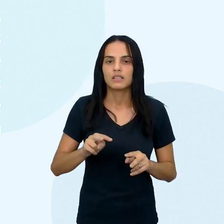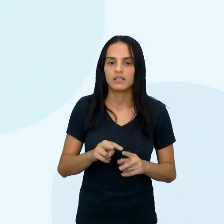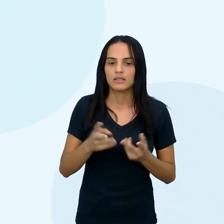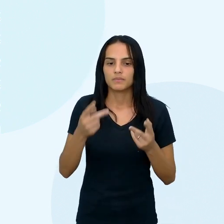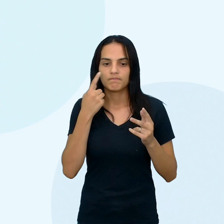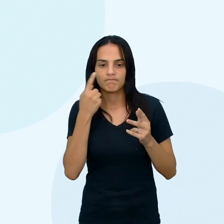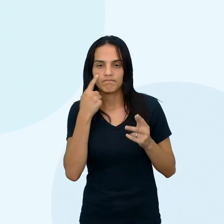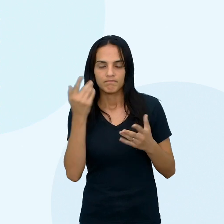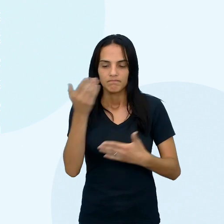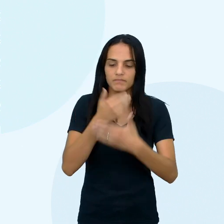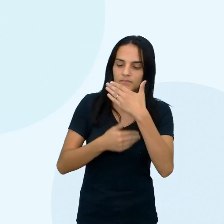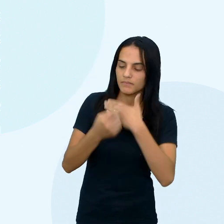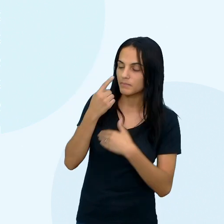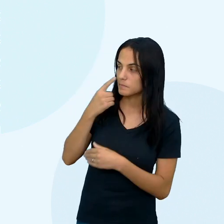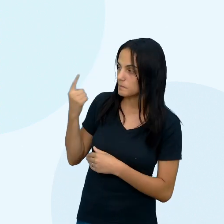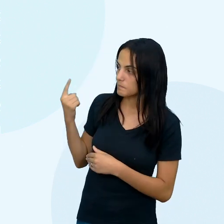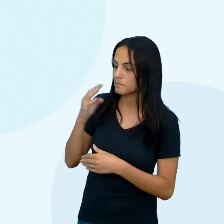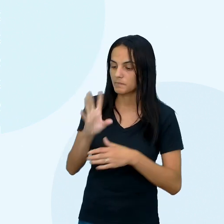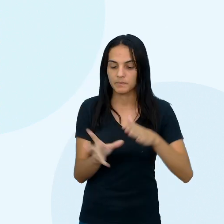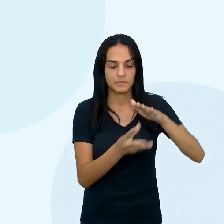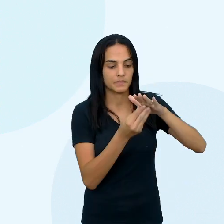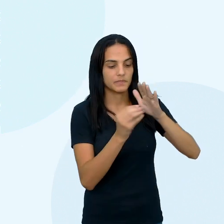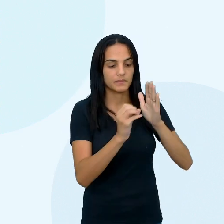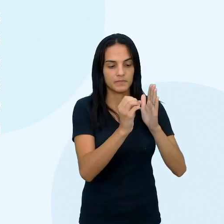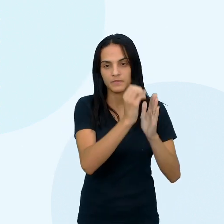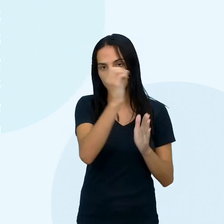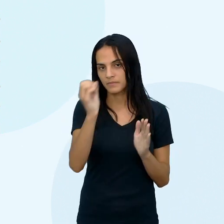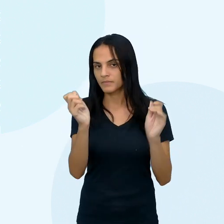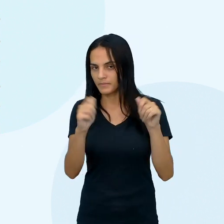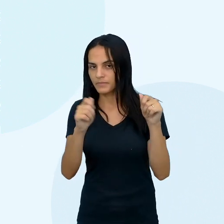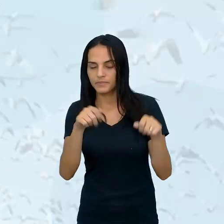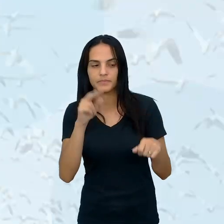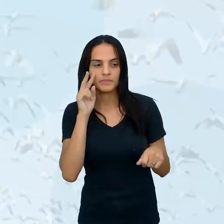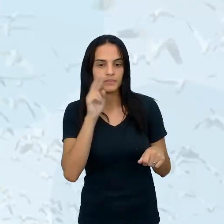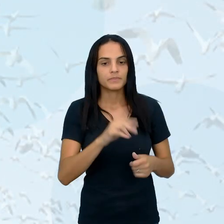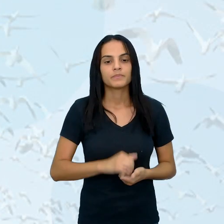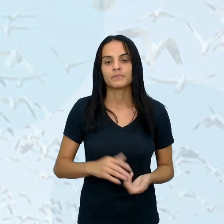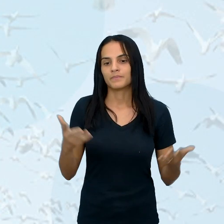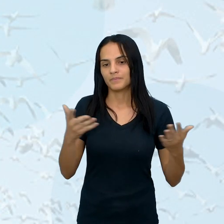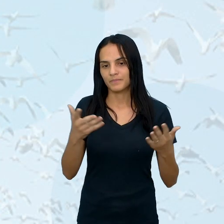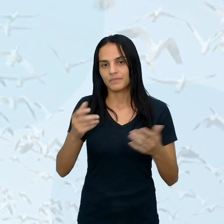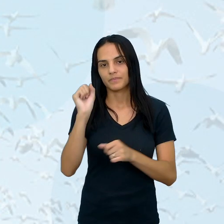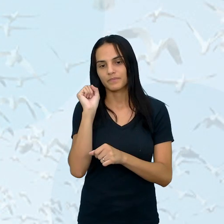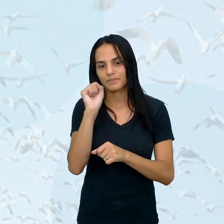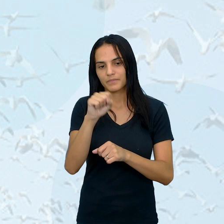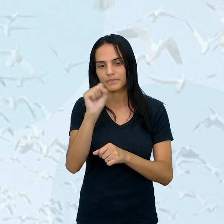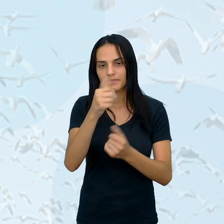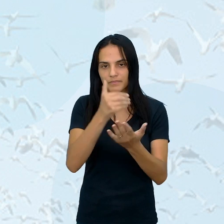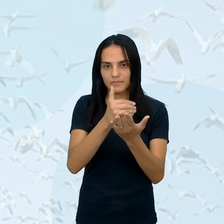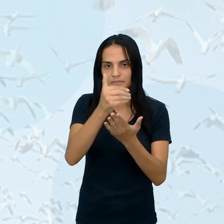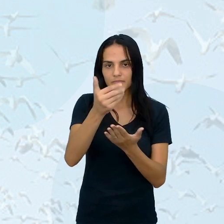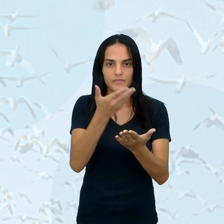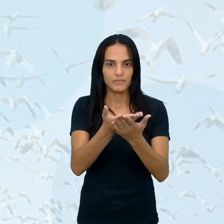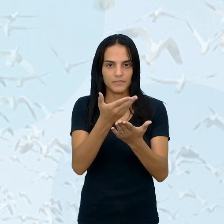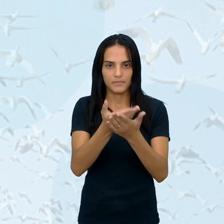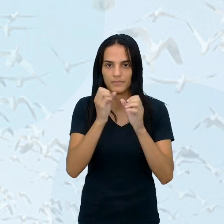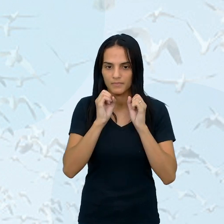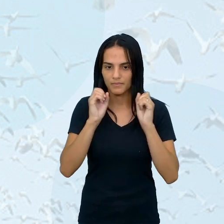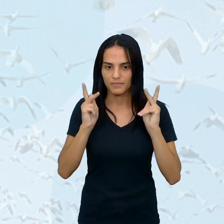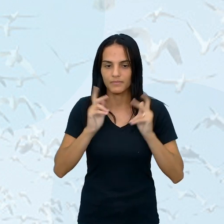isso consta também no repositório do Centro de Mídias, tá certo? E agora sim eu vou introduzir a aula, tá